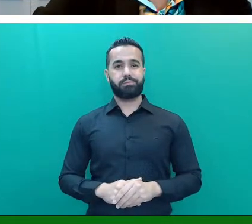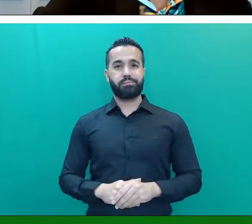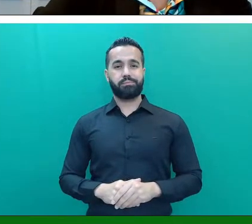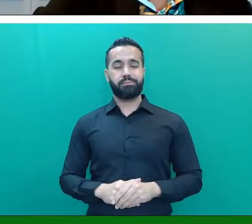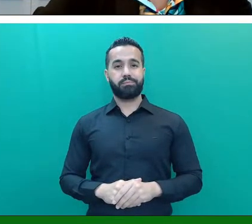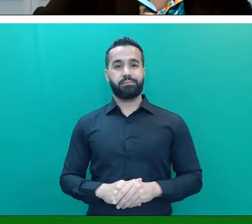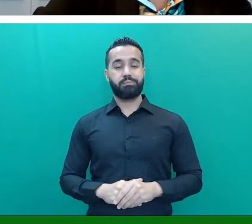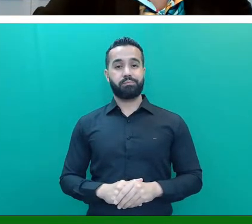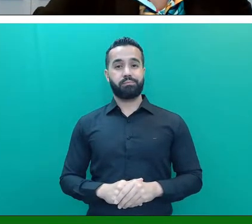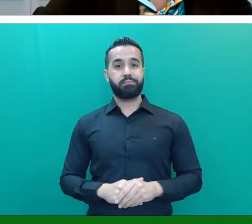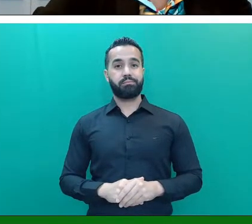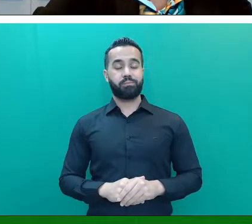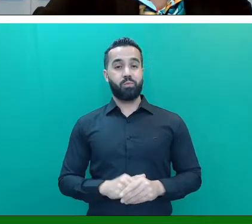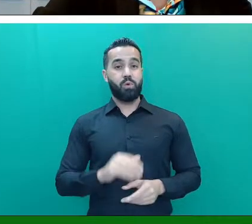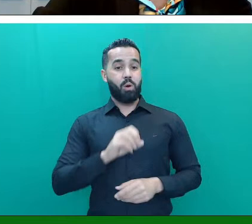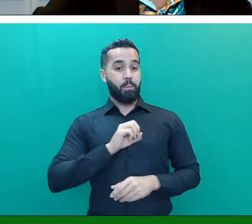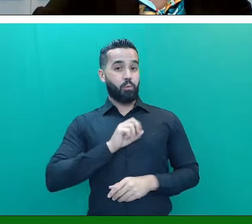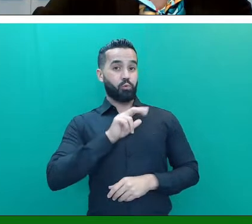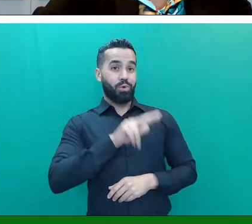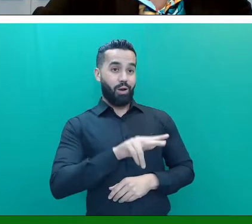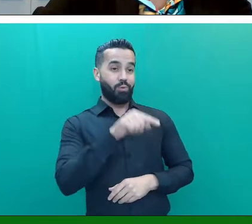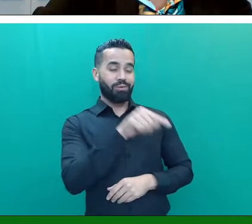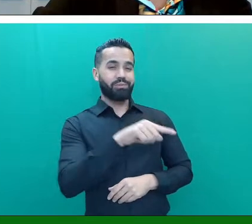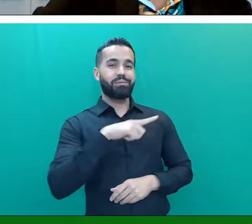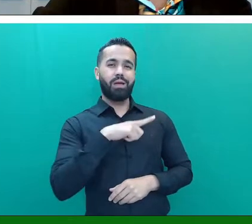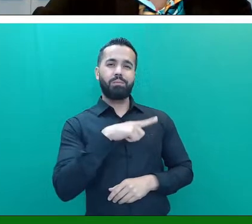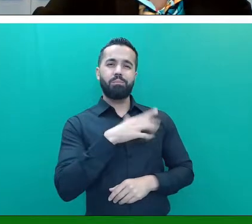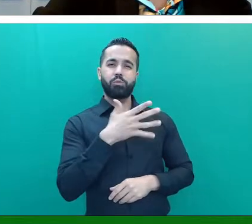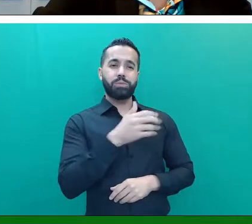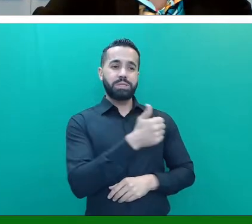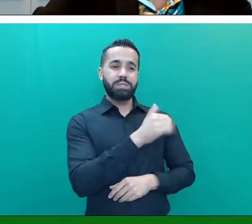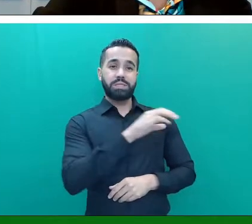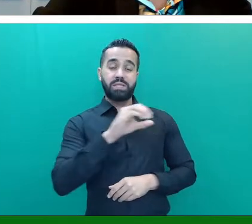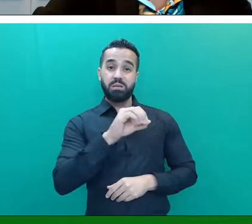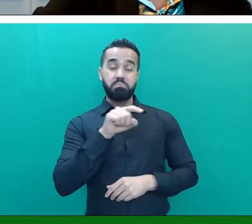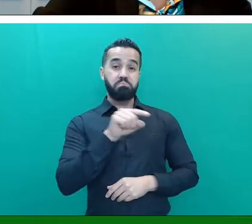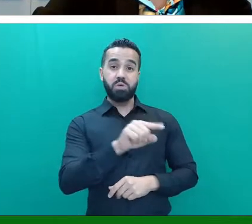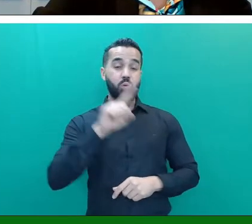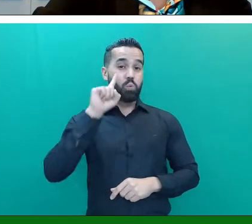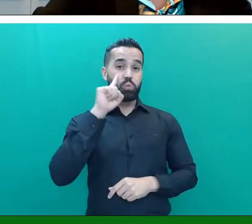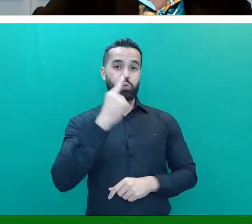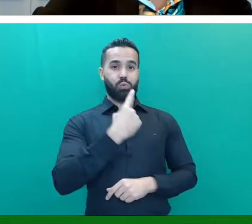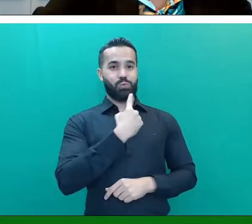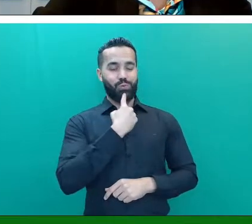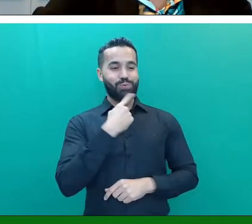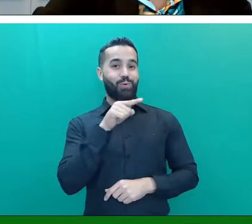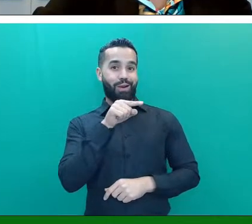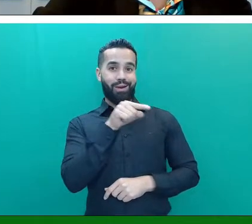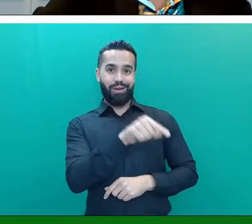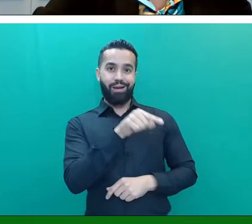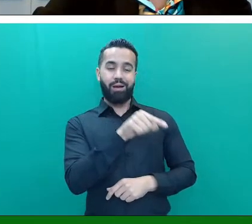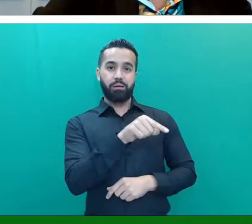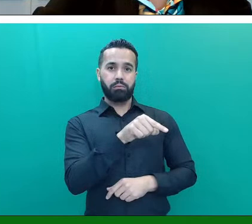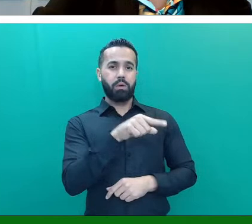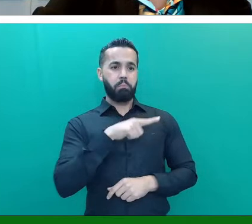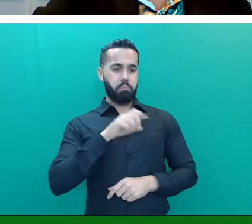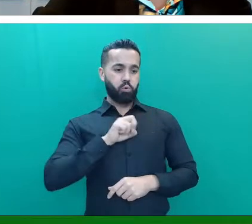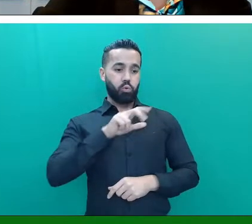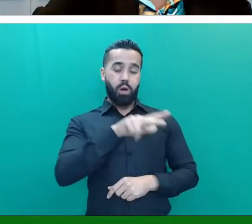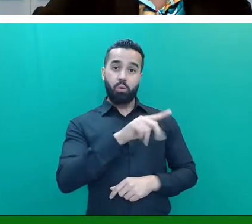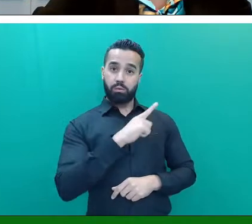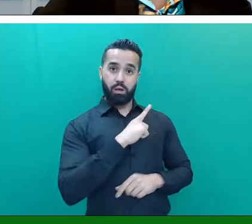Portugal, por exemplo, tem 100 mil surdos, aproximadamente, e há uma legislação nesse país